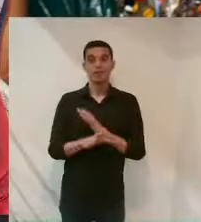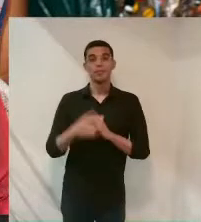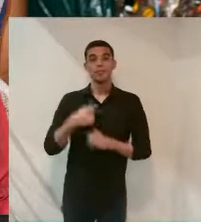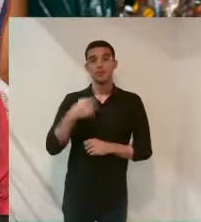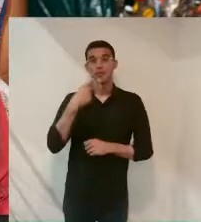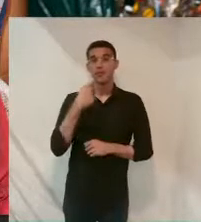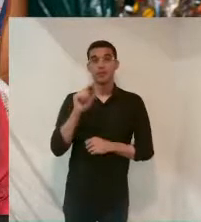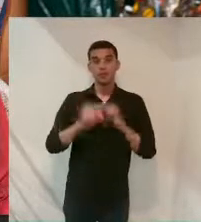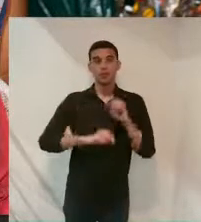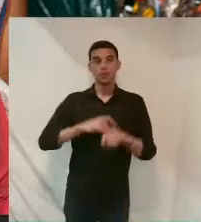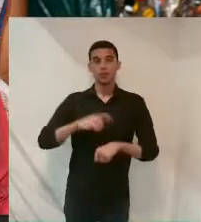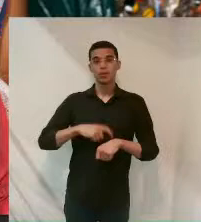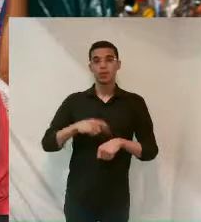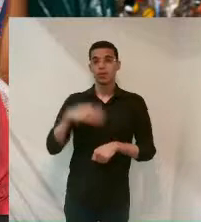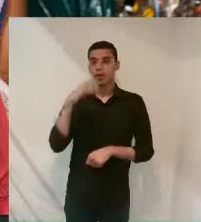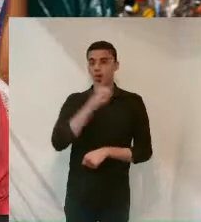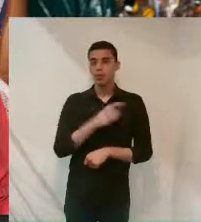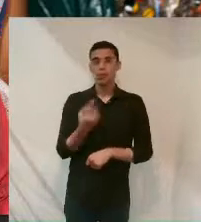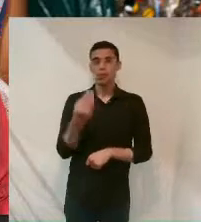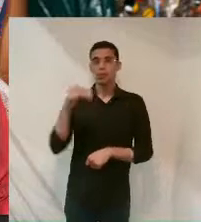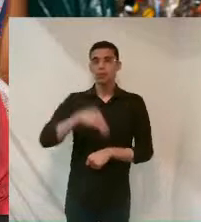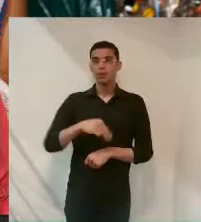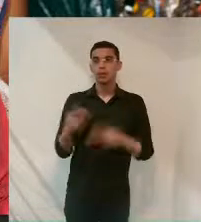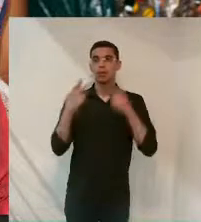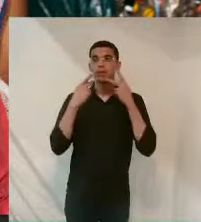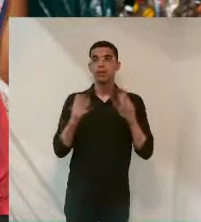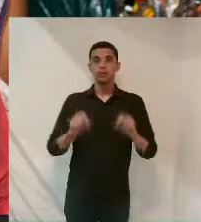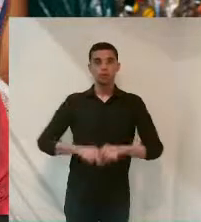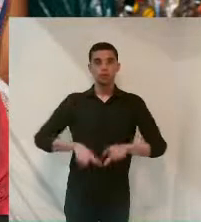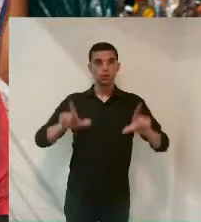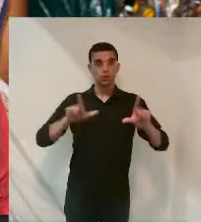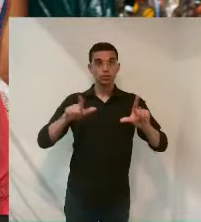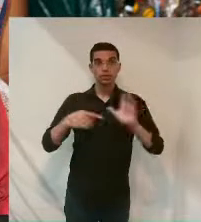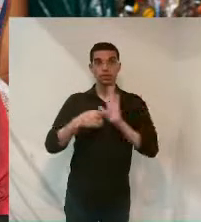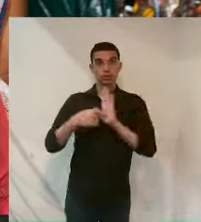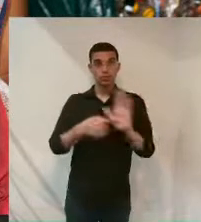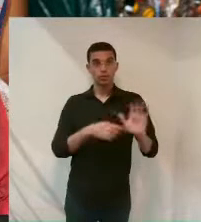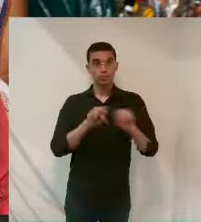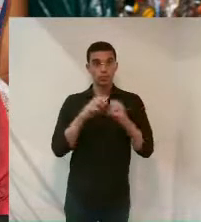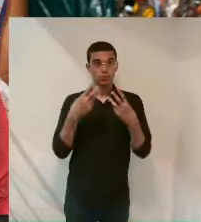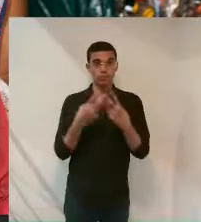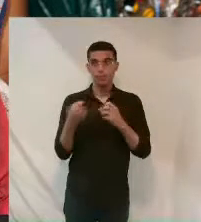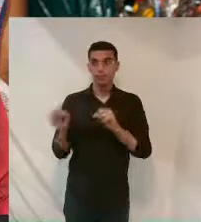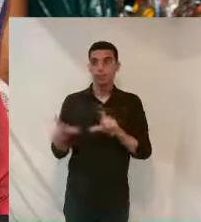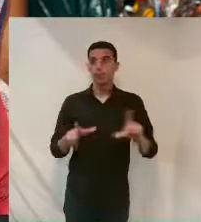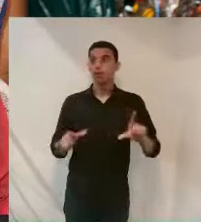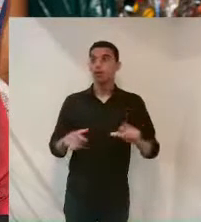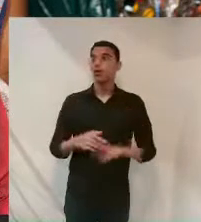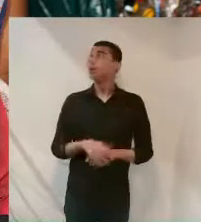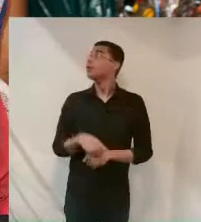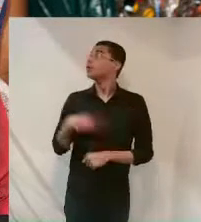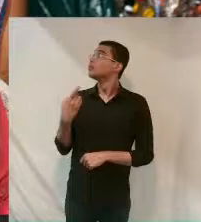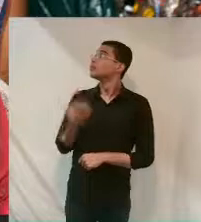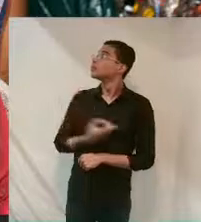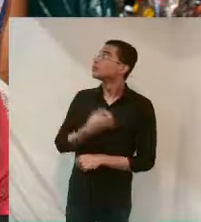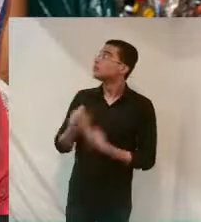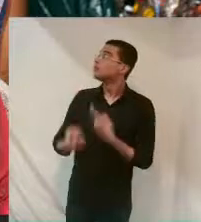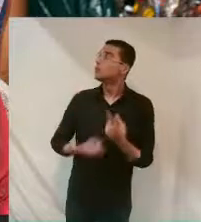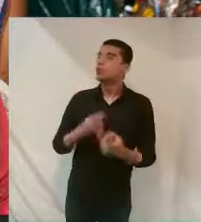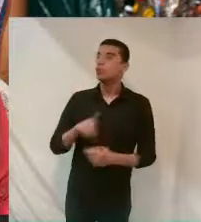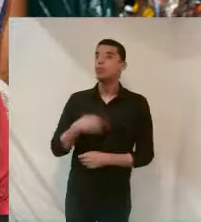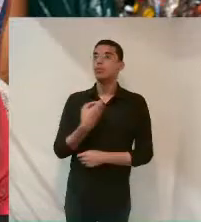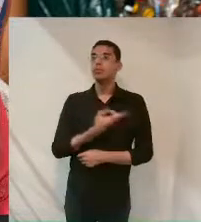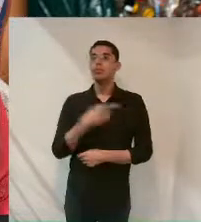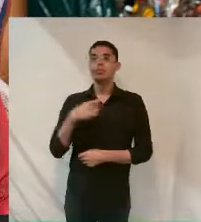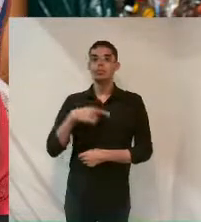tempo rapidinho, 1 minuto, 1 minuto e meio, para esse slide dizendo o seguinte, olha, a gente muitas vezes tem a